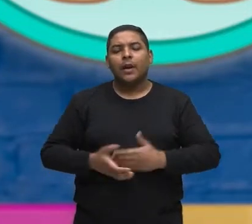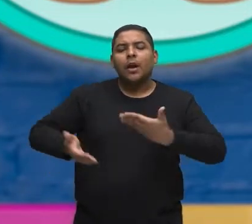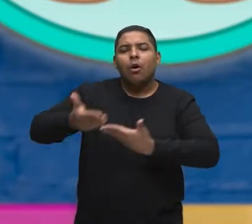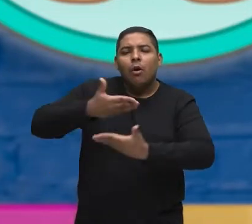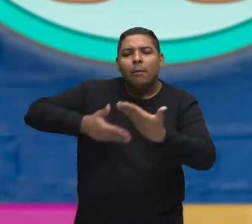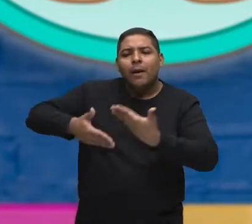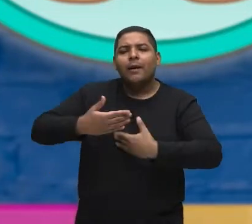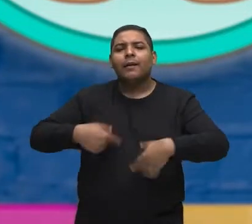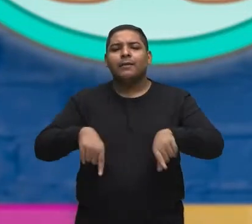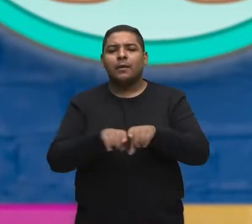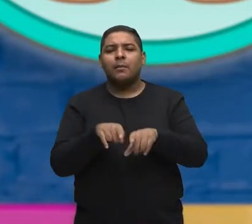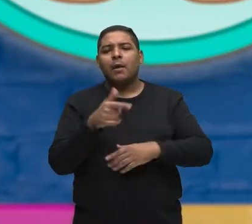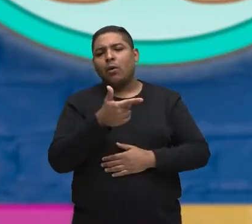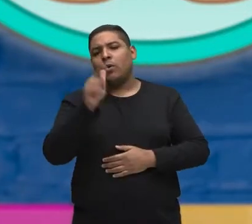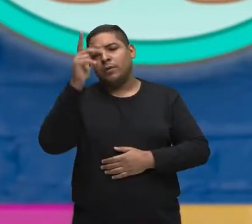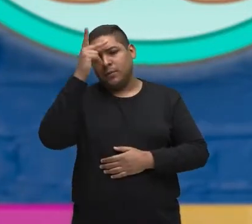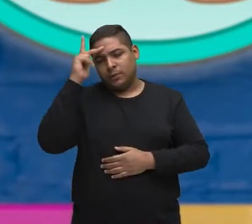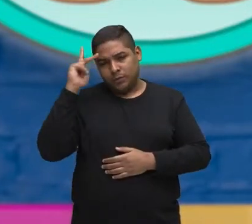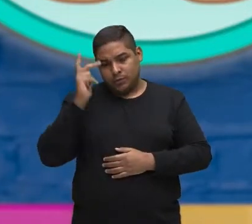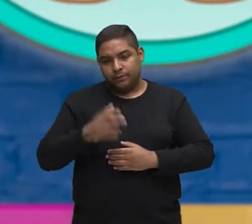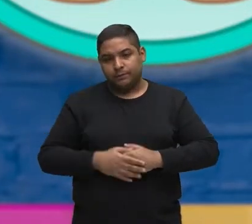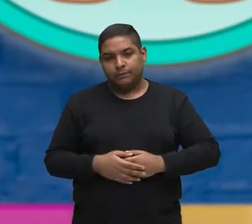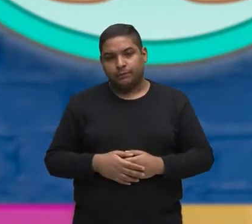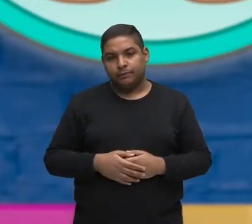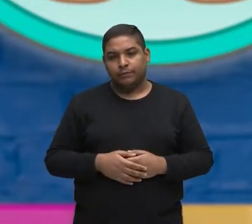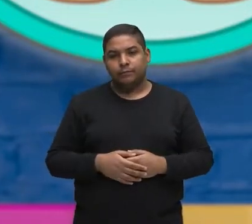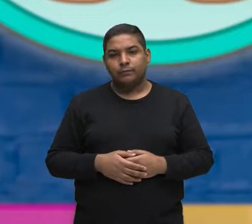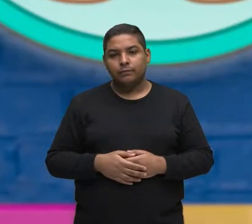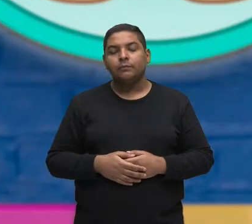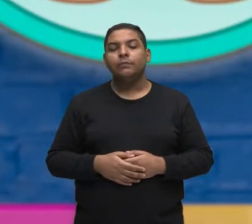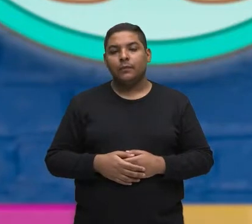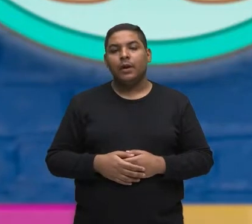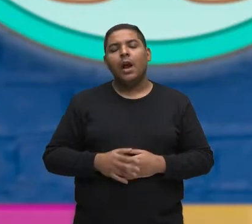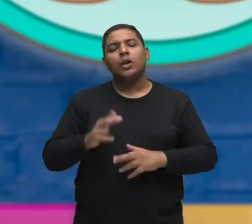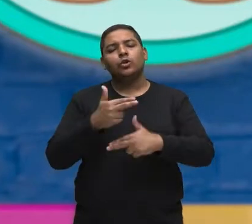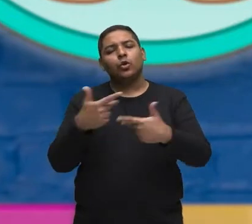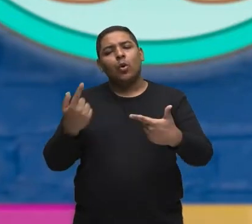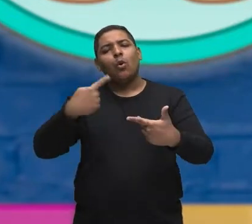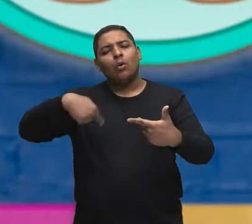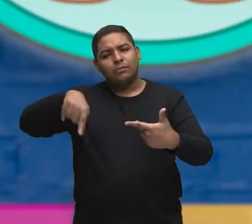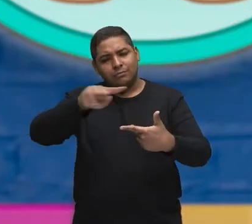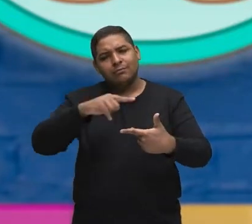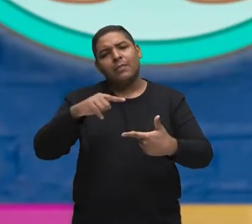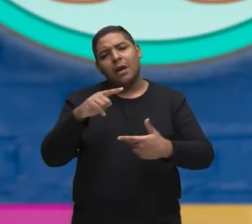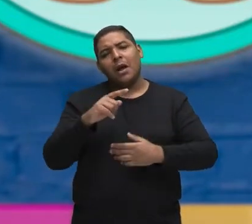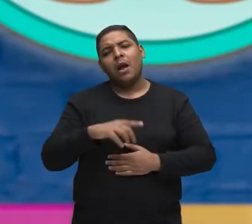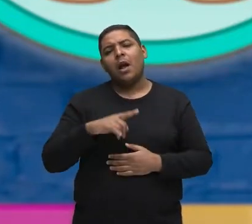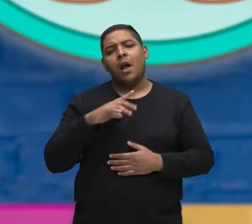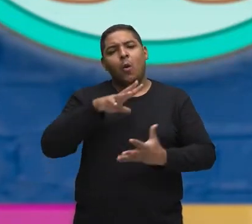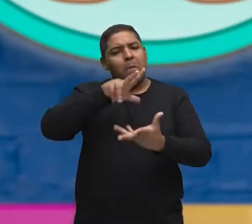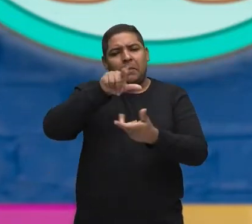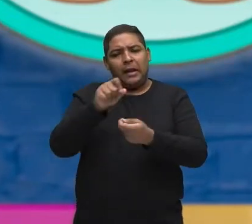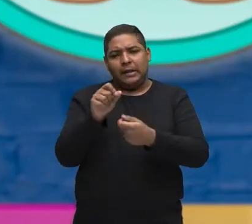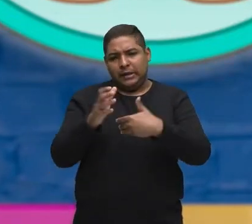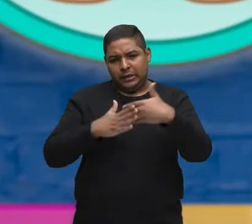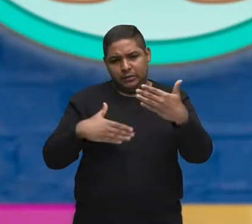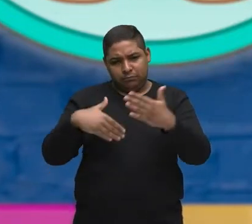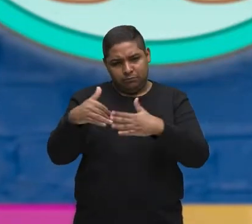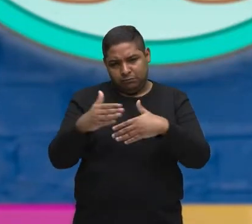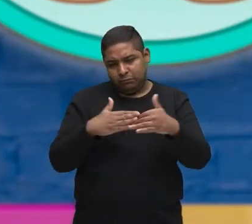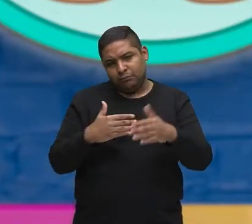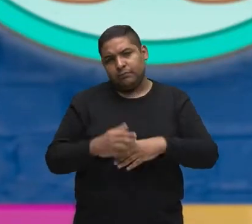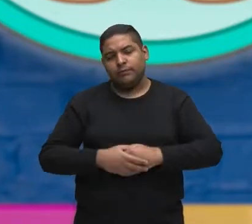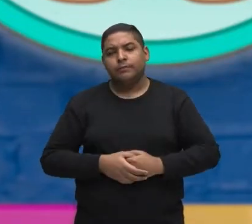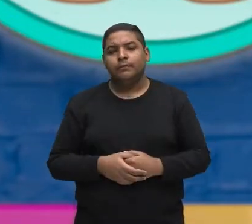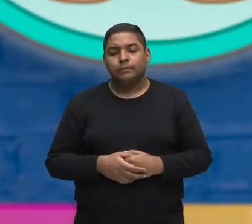E quando eu falo de nós, eu estou falando de todas as coisas ao nosso redor, do planeta em geral. E também, ao longo do